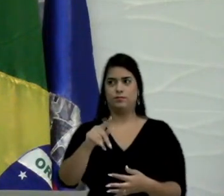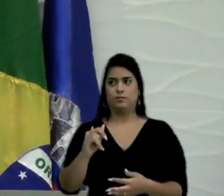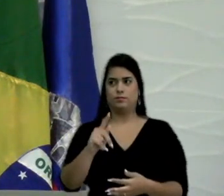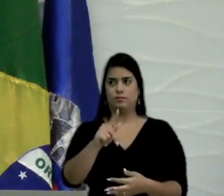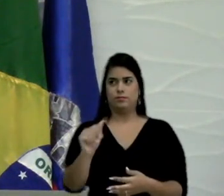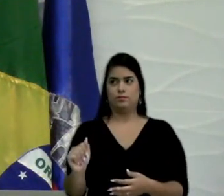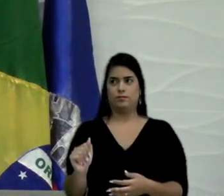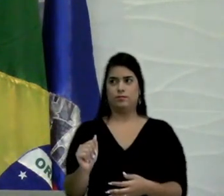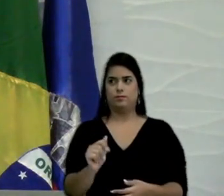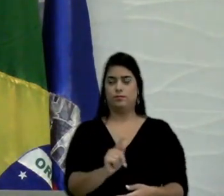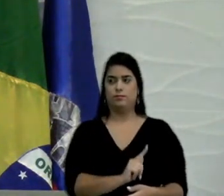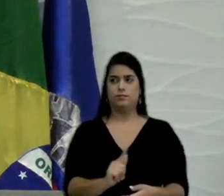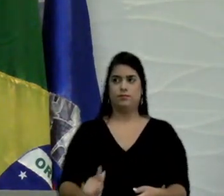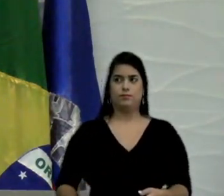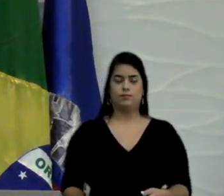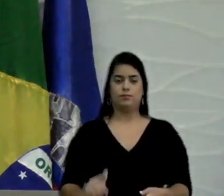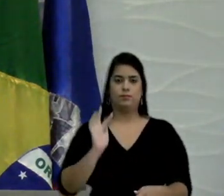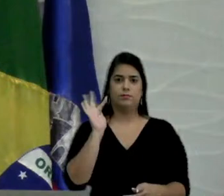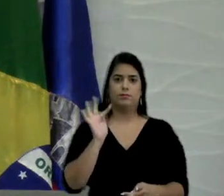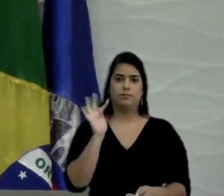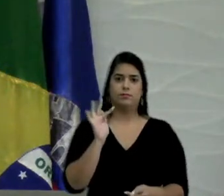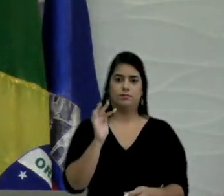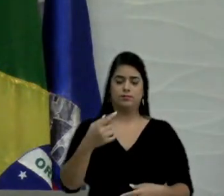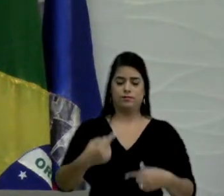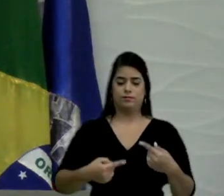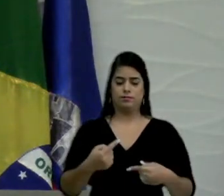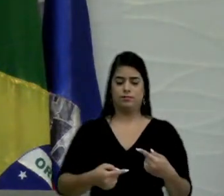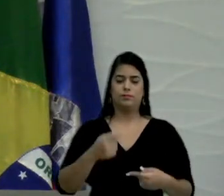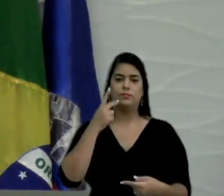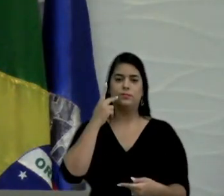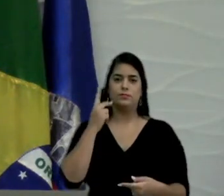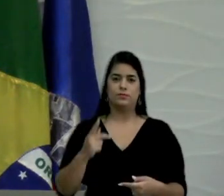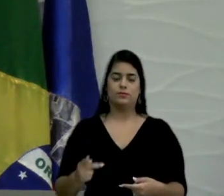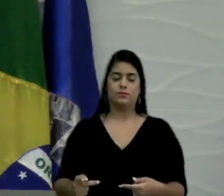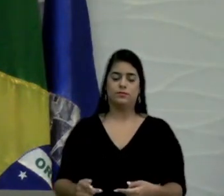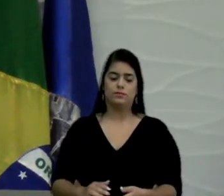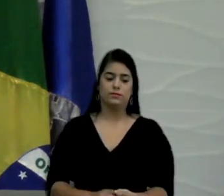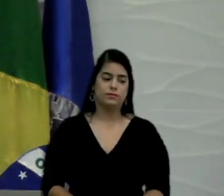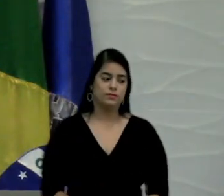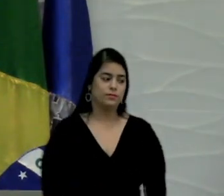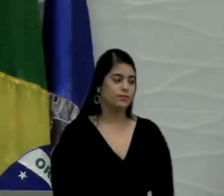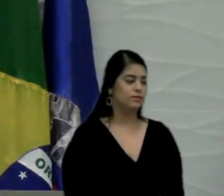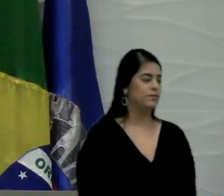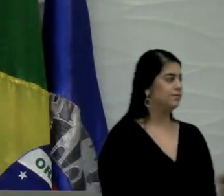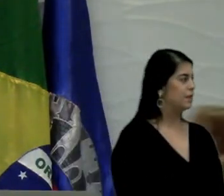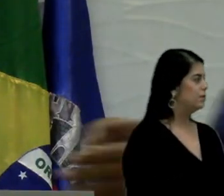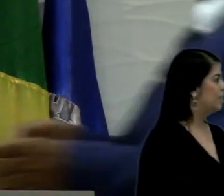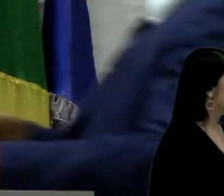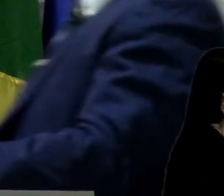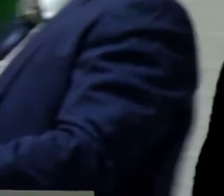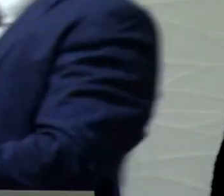governo federal discutindo Vereador pezinho